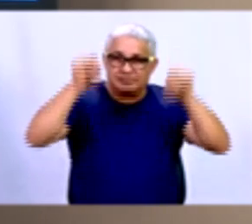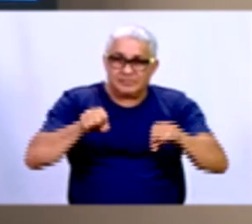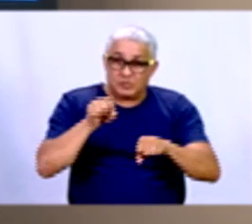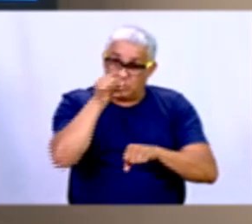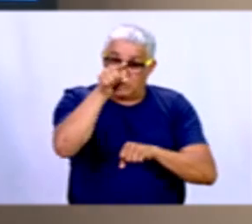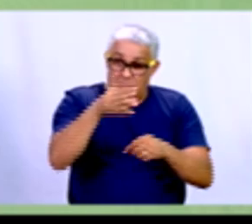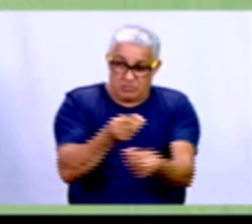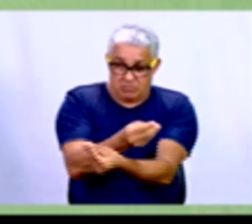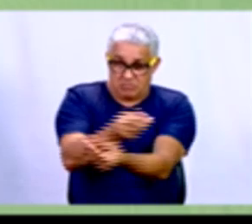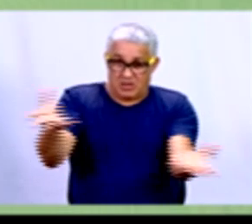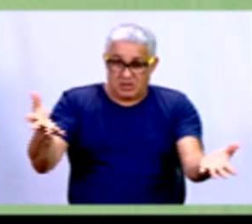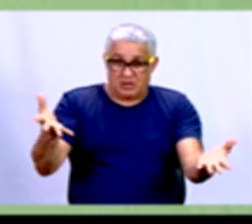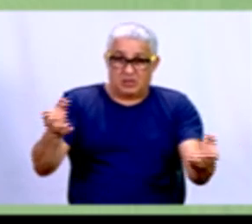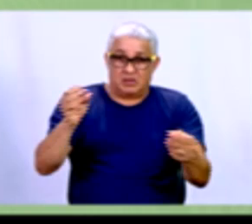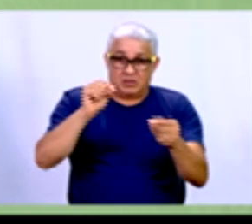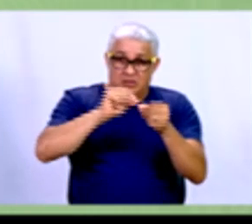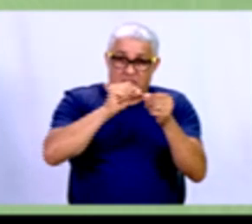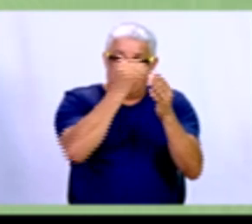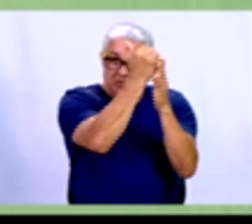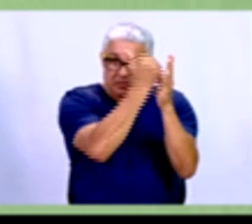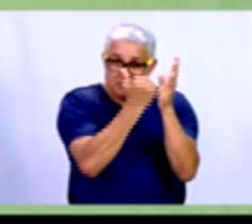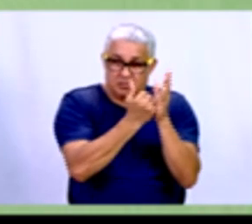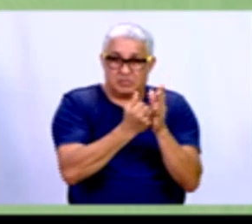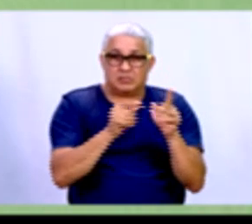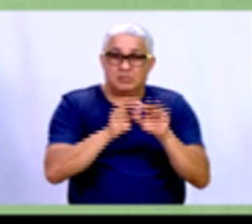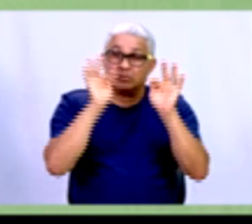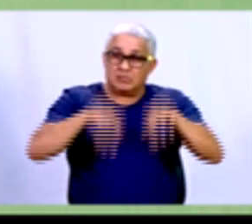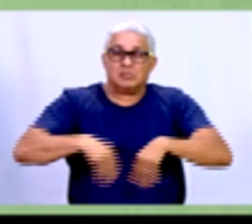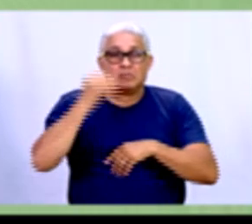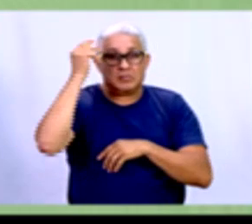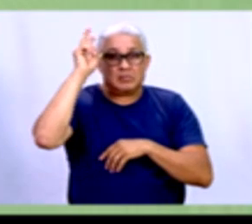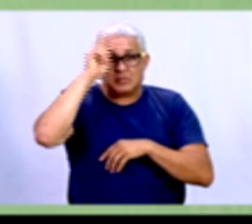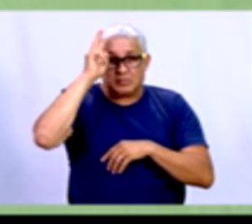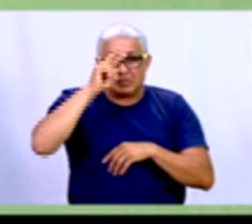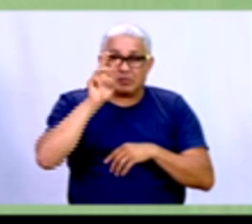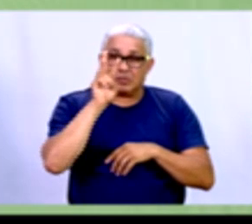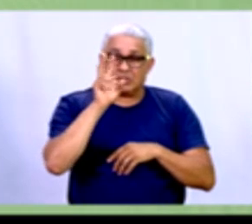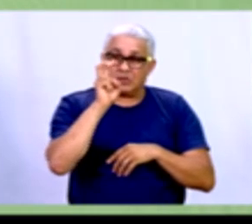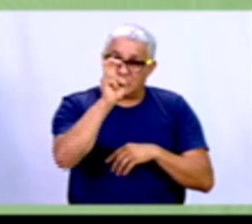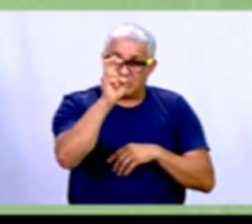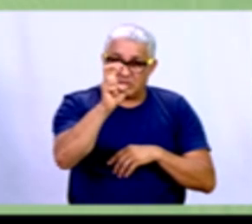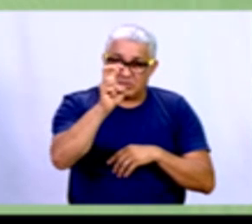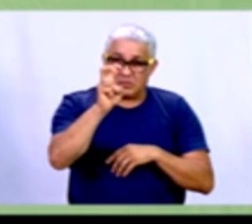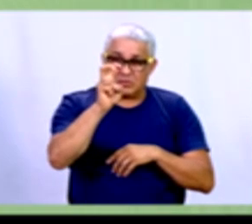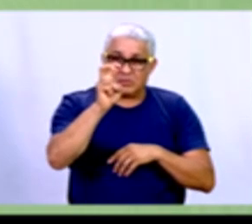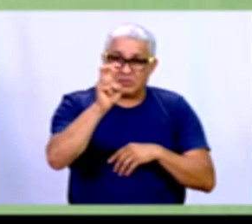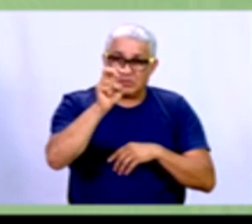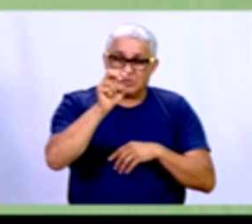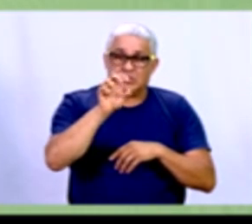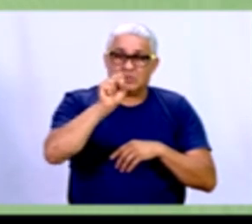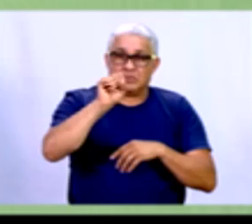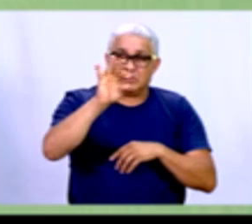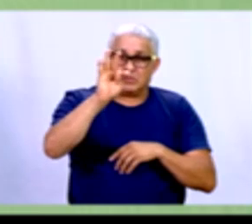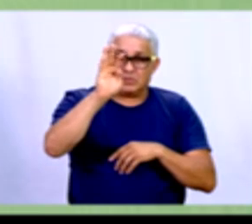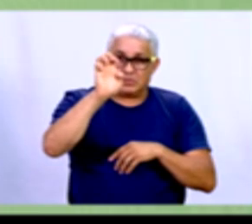estar ofertando? E por fim, lembre de 5 sites que você considera mal construídos e explicar por